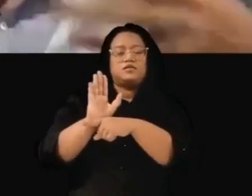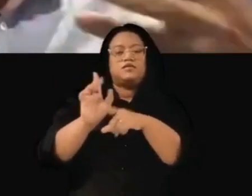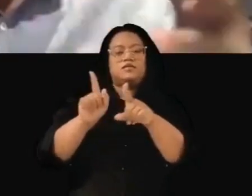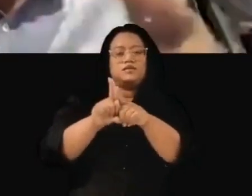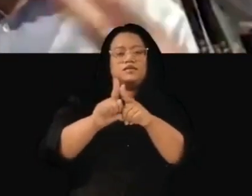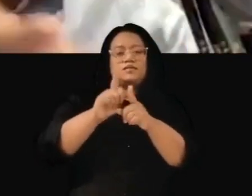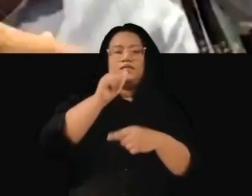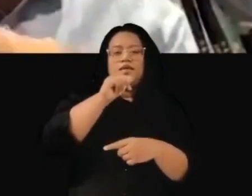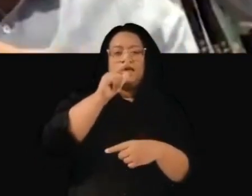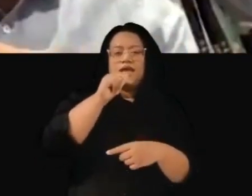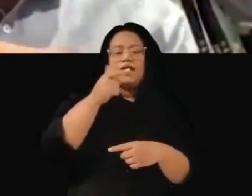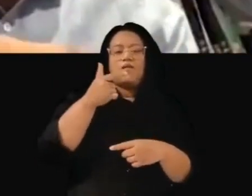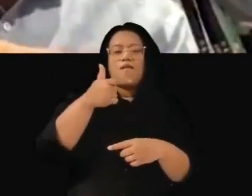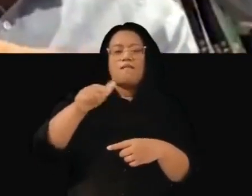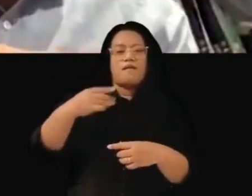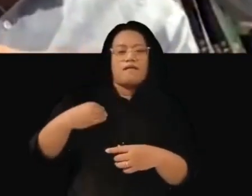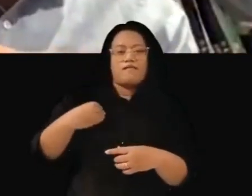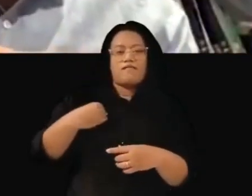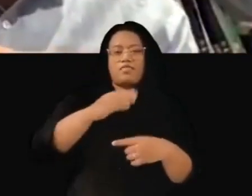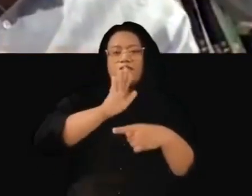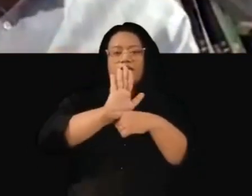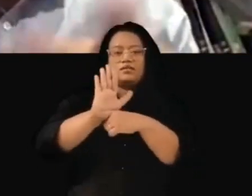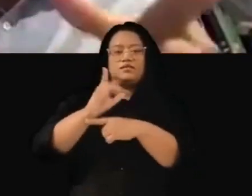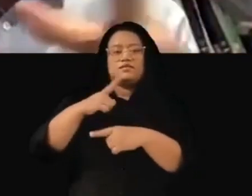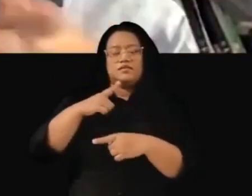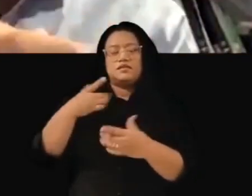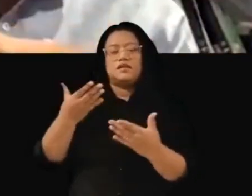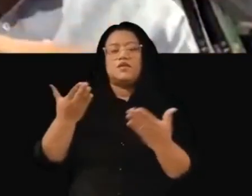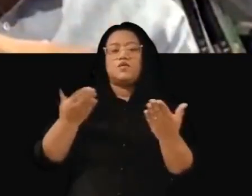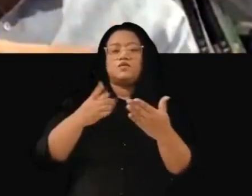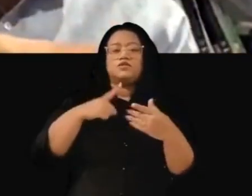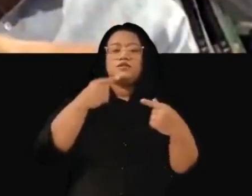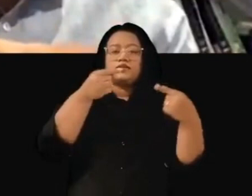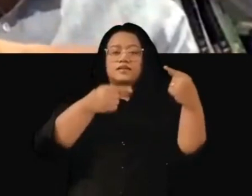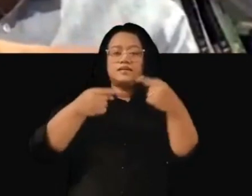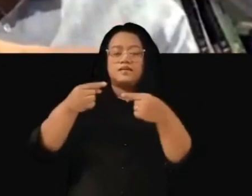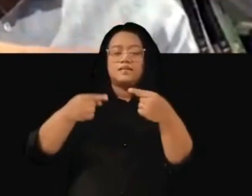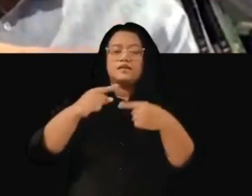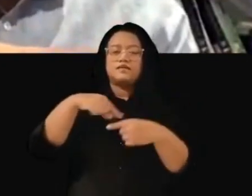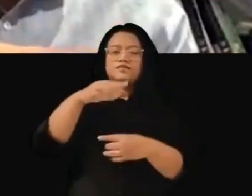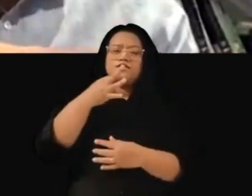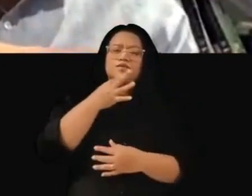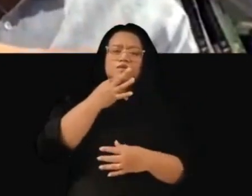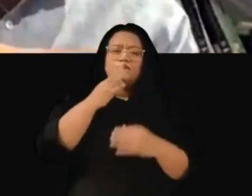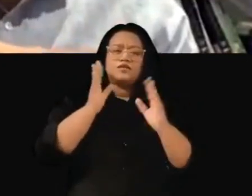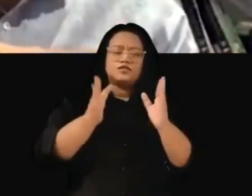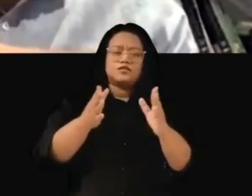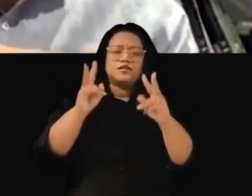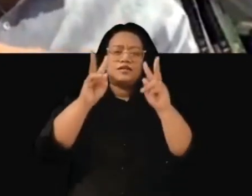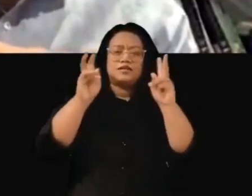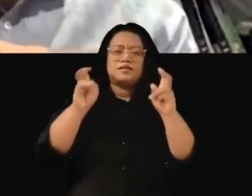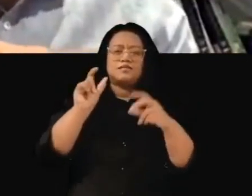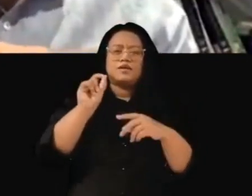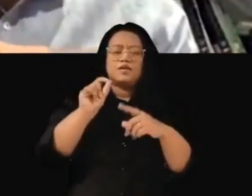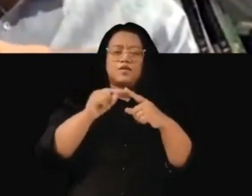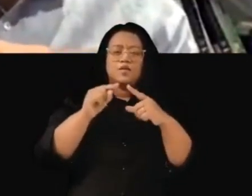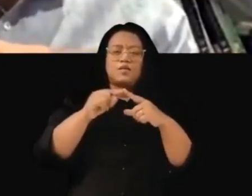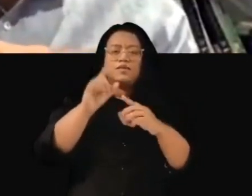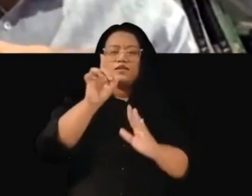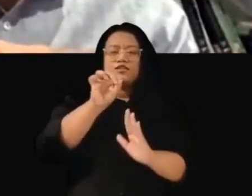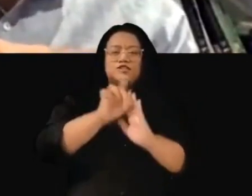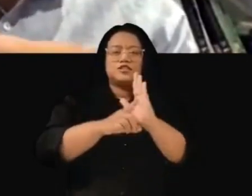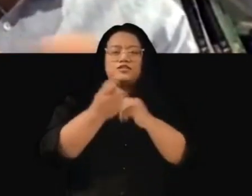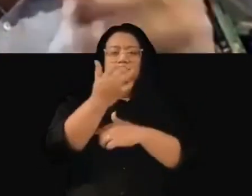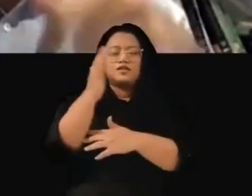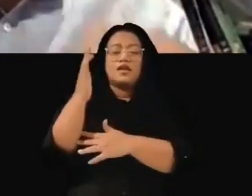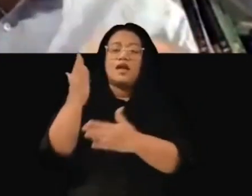das demais formas de vida. Hoje já tem um debate, certamente os senhores e as senhoras conhecem, que diz respeito ao direito da natureza. Alguns países estão